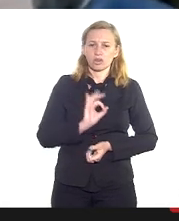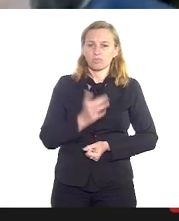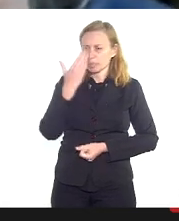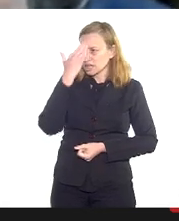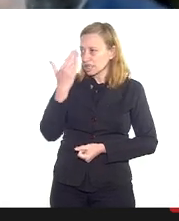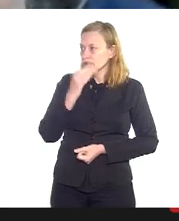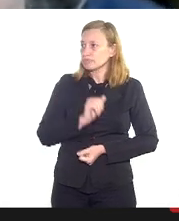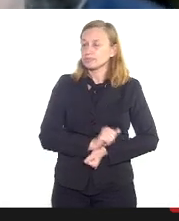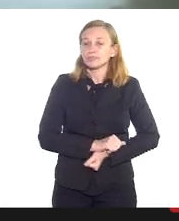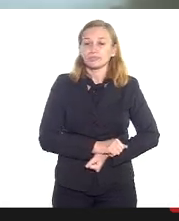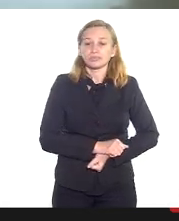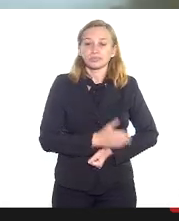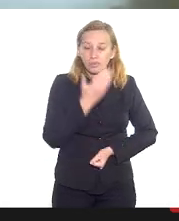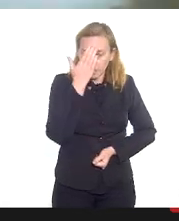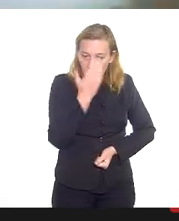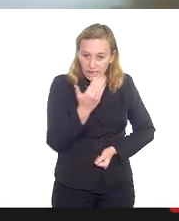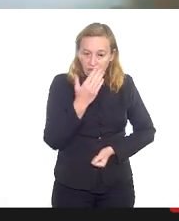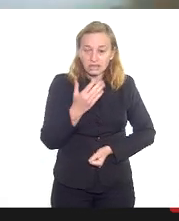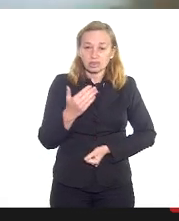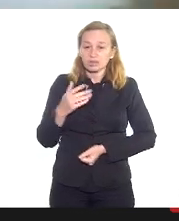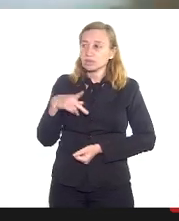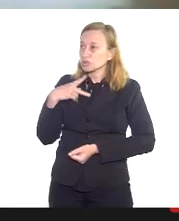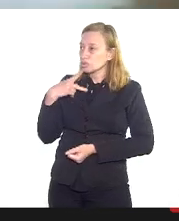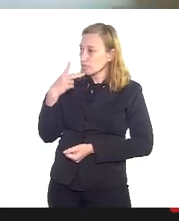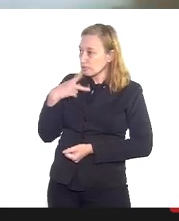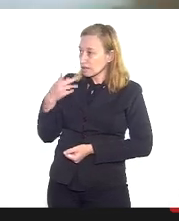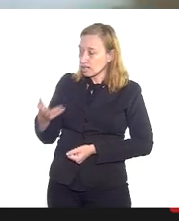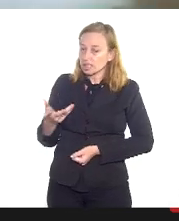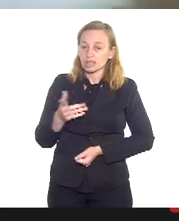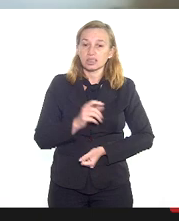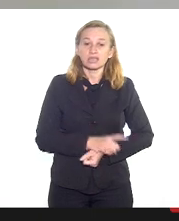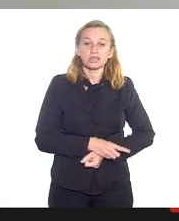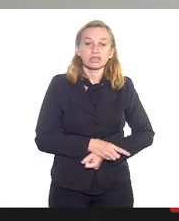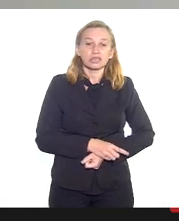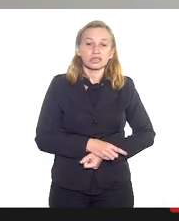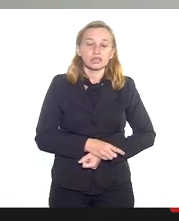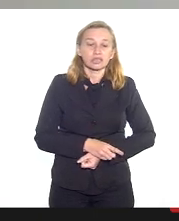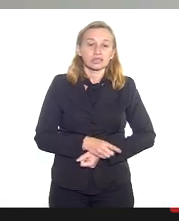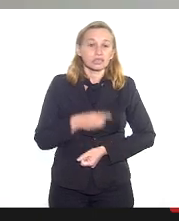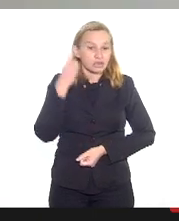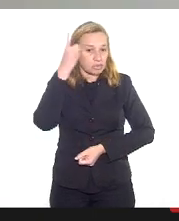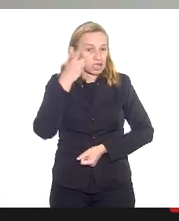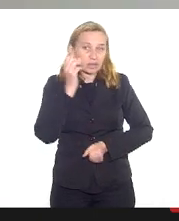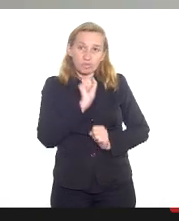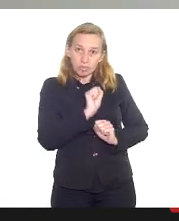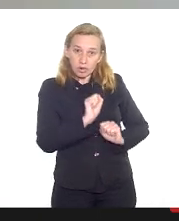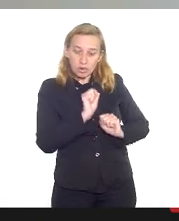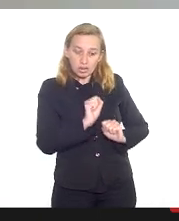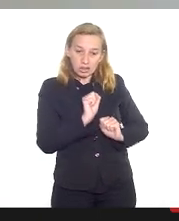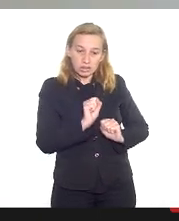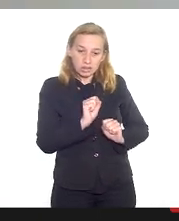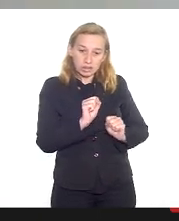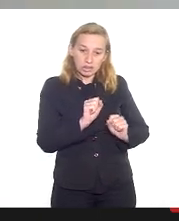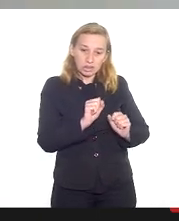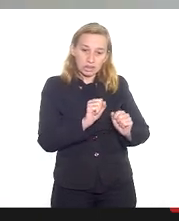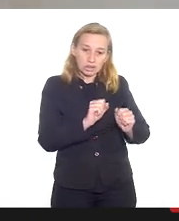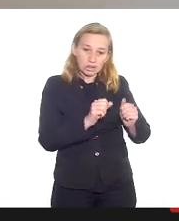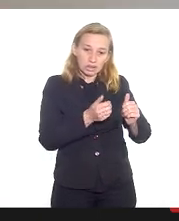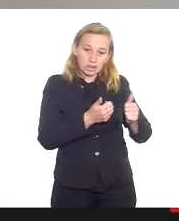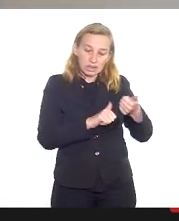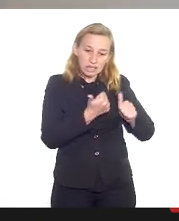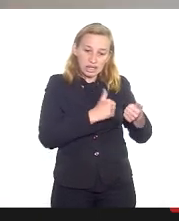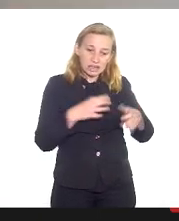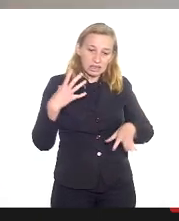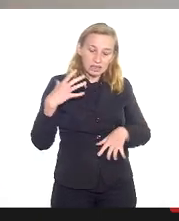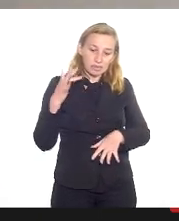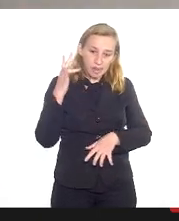Obrigado, doutor. Agradeço a sua contribuição, doutor. Deputado, posso fazer aqui uma análise ligeira e breve a